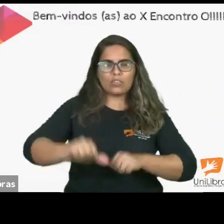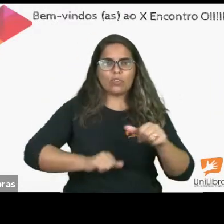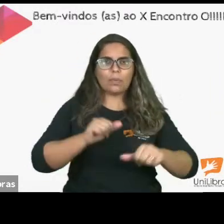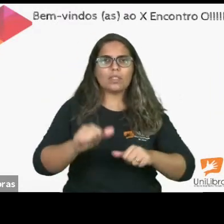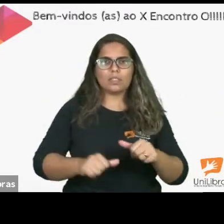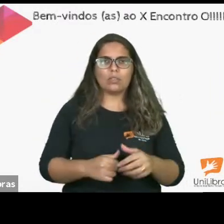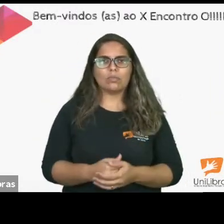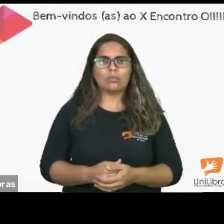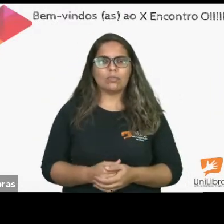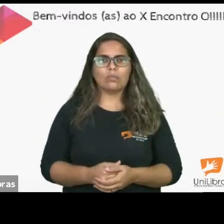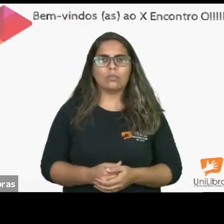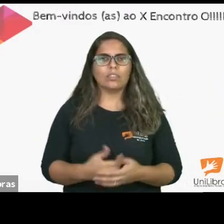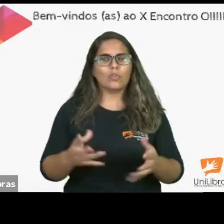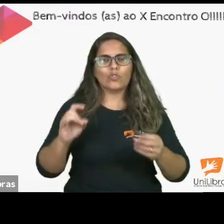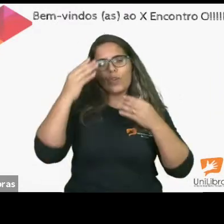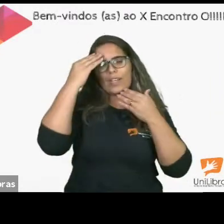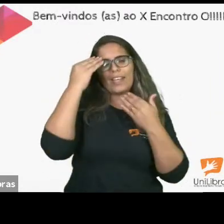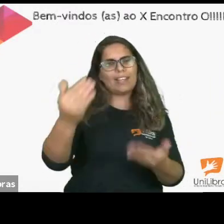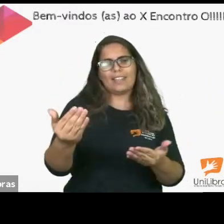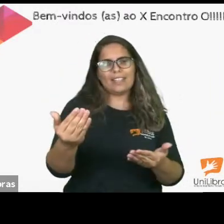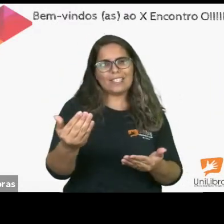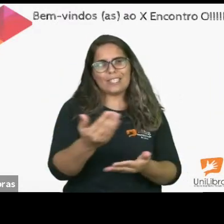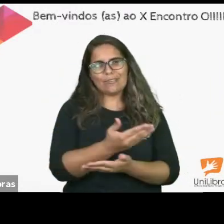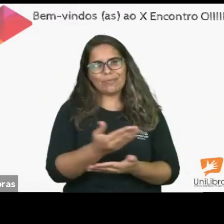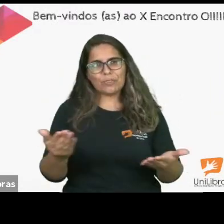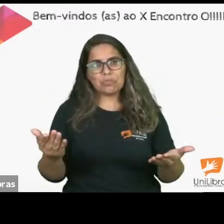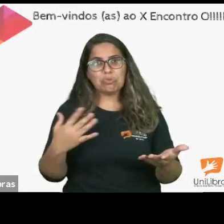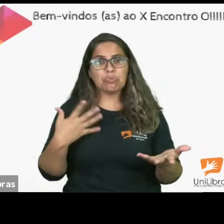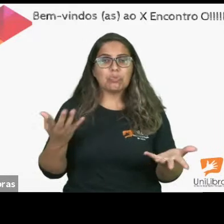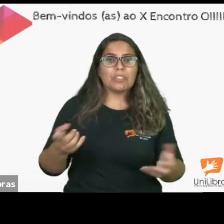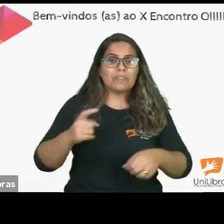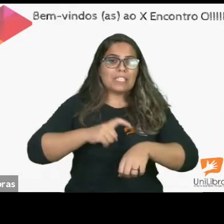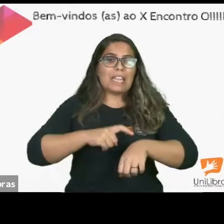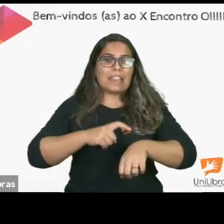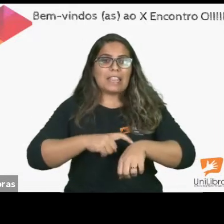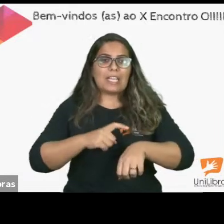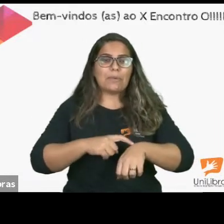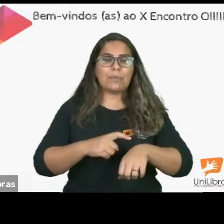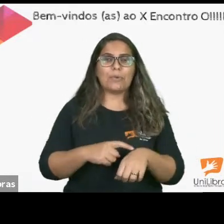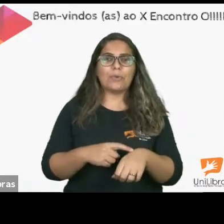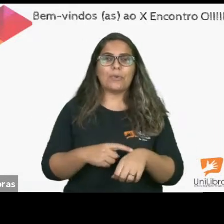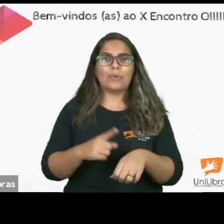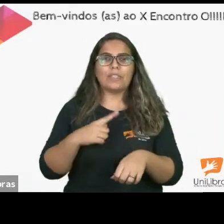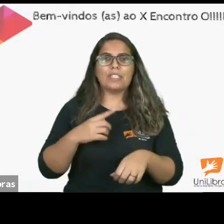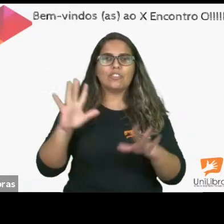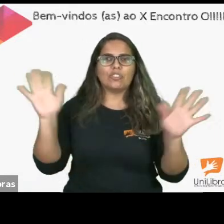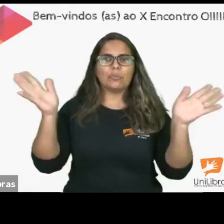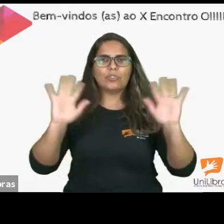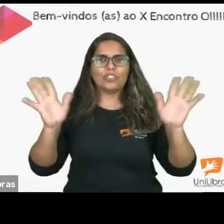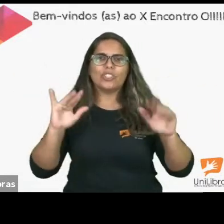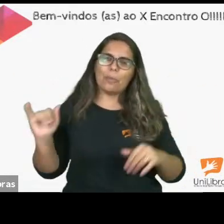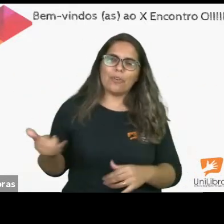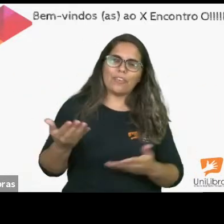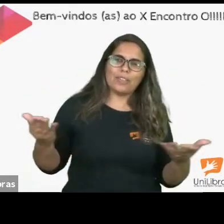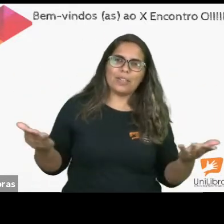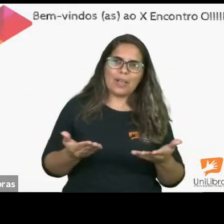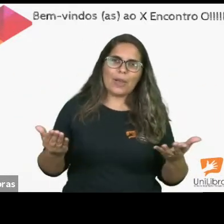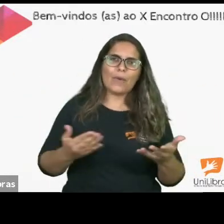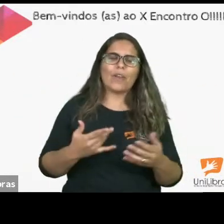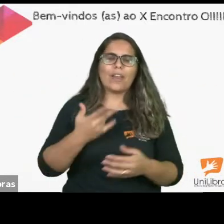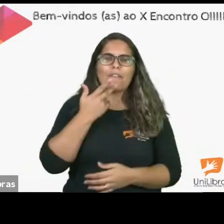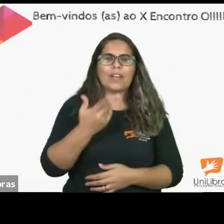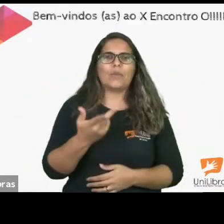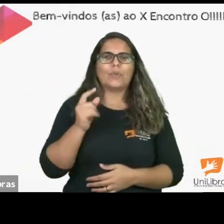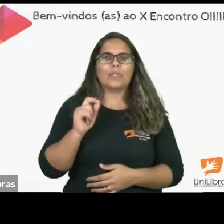Então, assim, só agradecendo, então, Márcio, eu não sei nem se vai dar tempo de todos fazerem a sua despedida, eu aproveito agora dizendo que